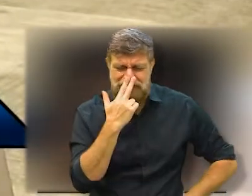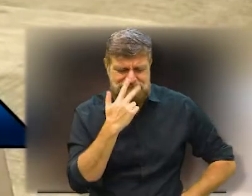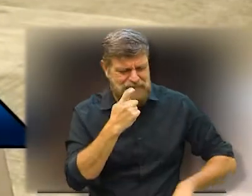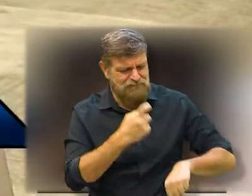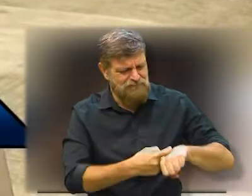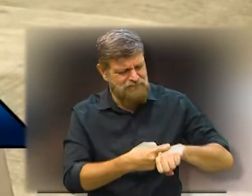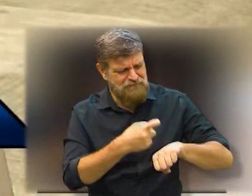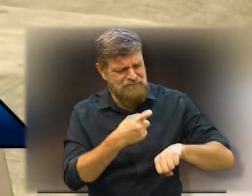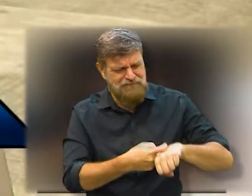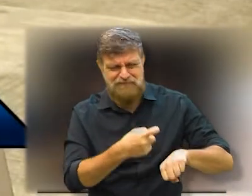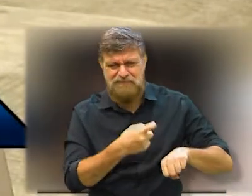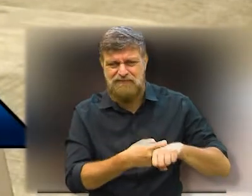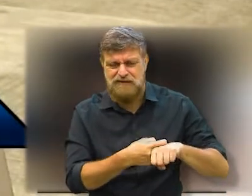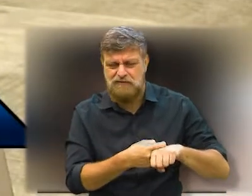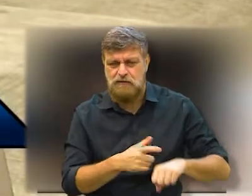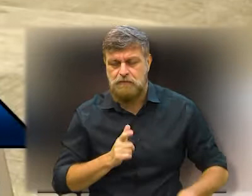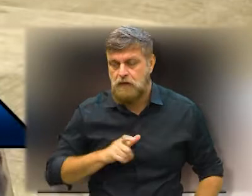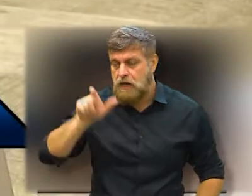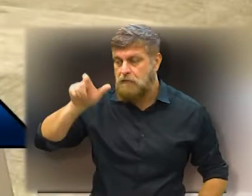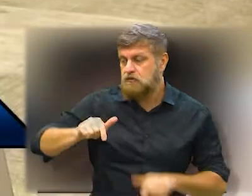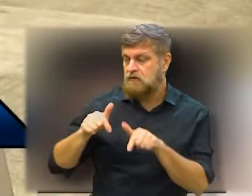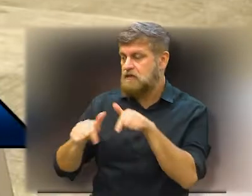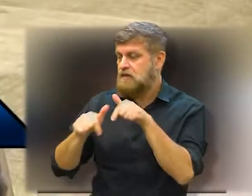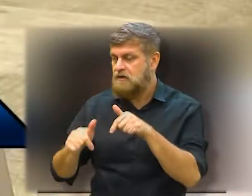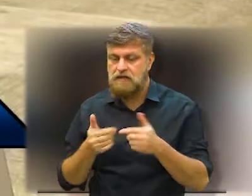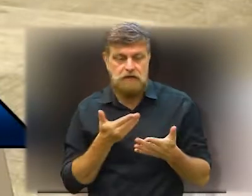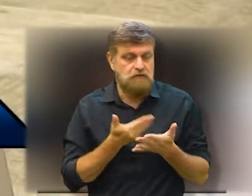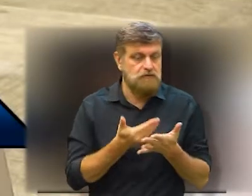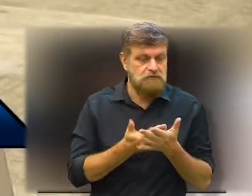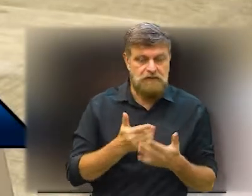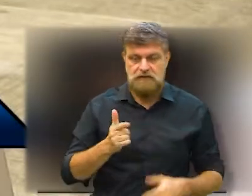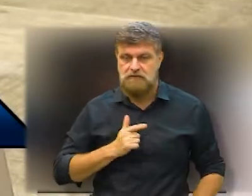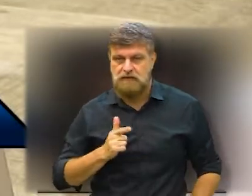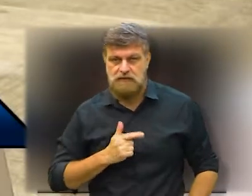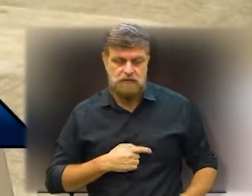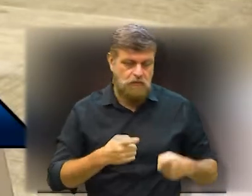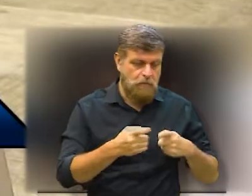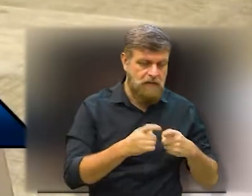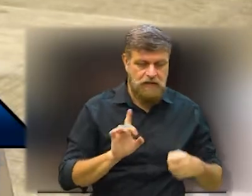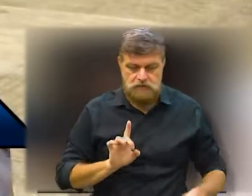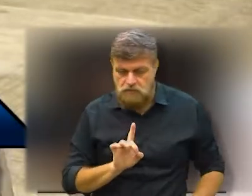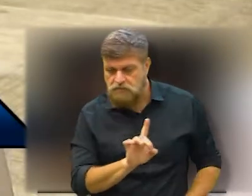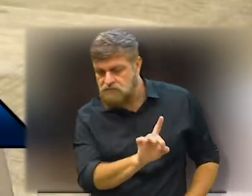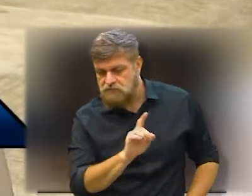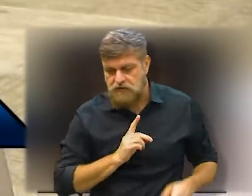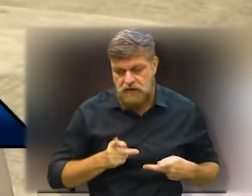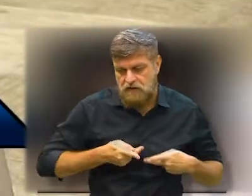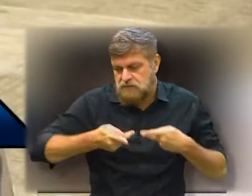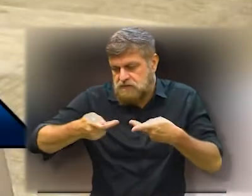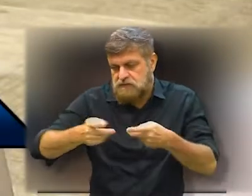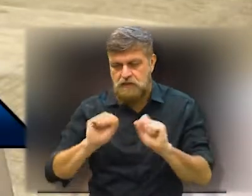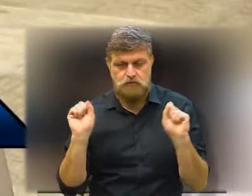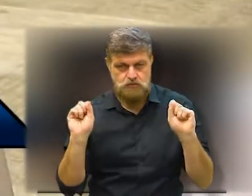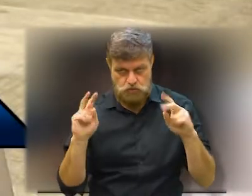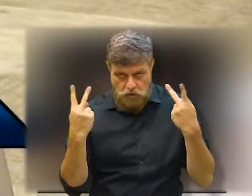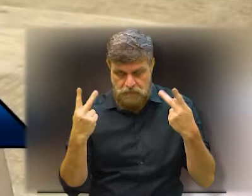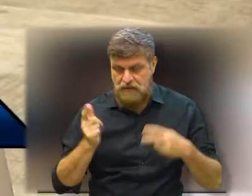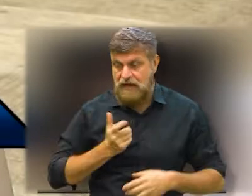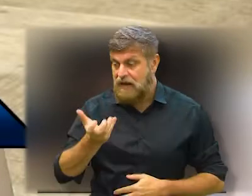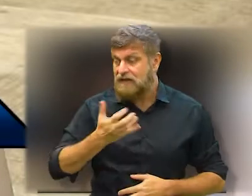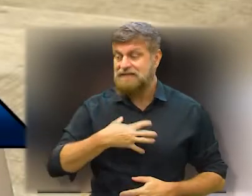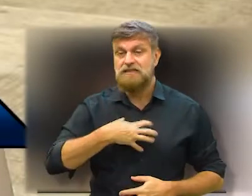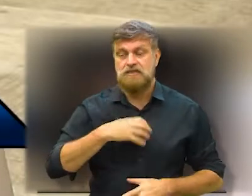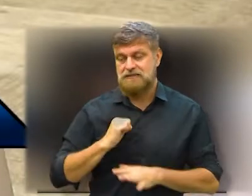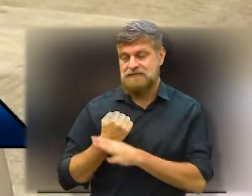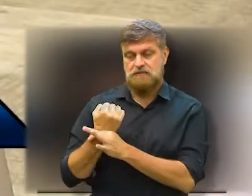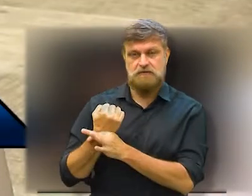no dia a dia. Muitas vezes a pessoa ela está trabalhando, ela está estudando, ela está indo para o médico, ela está indo visitar alguém, está indo para o shopping e